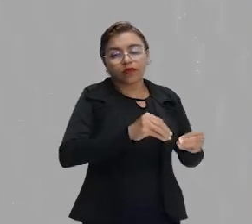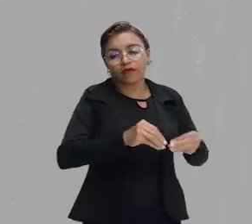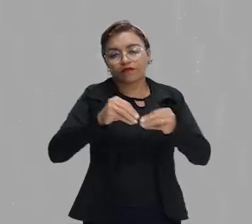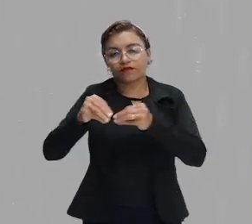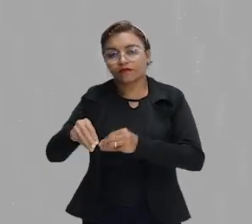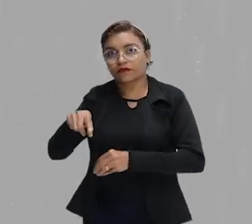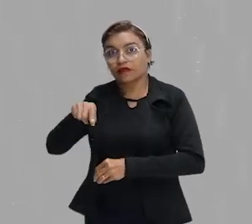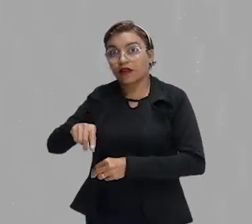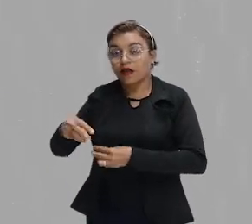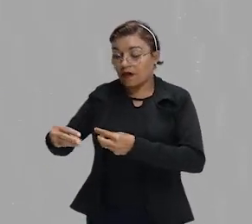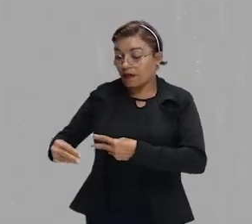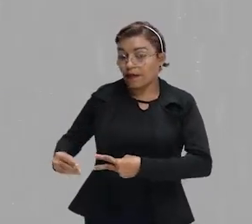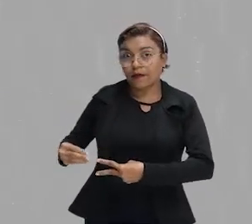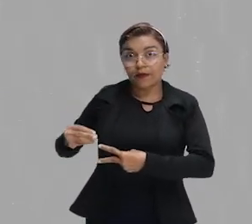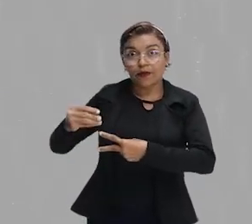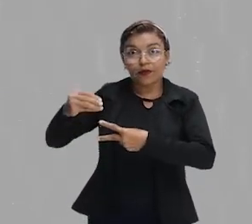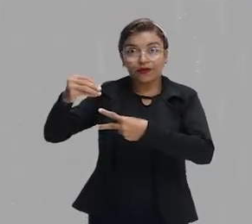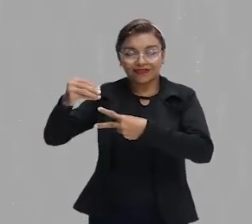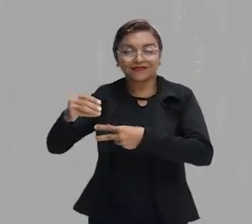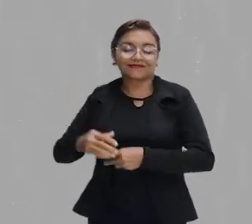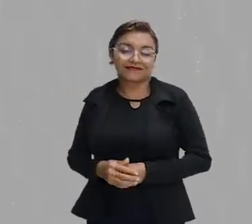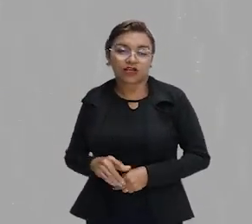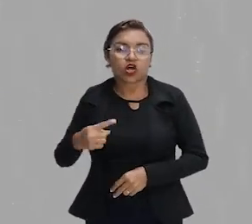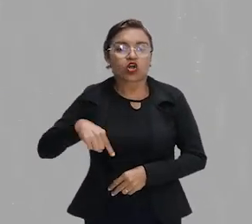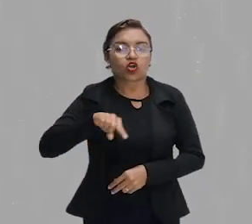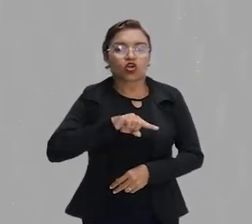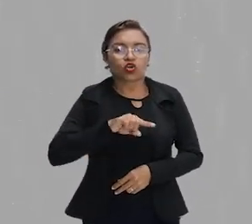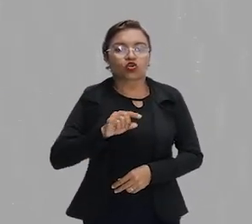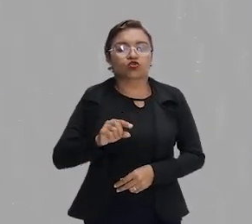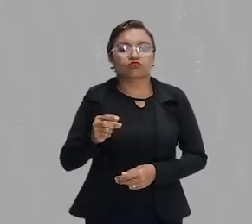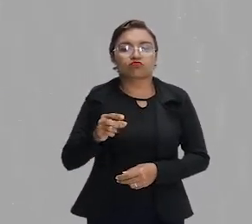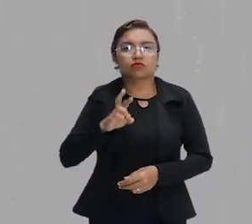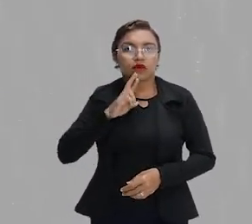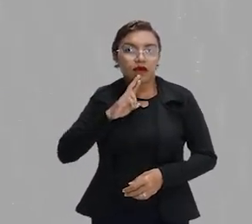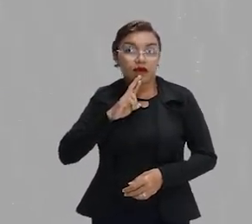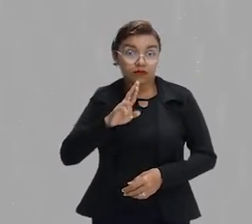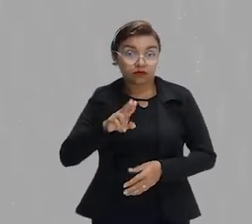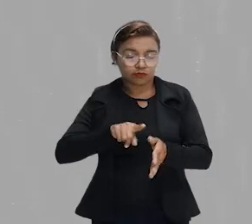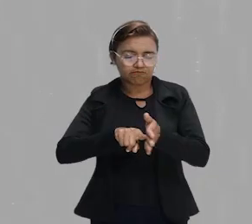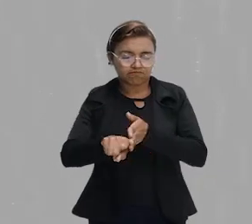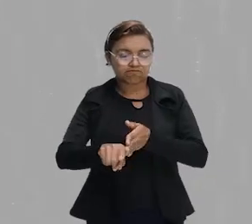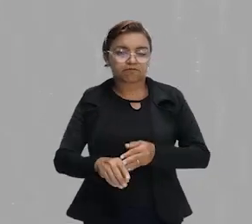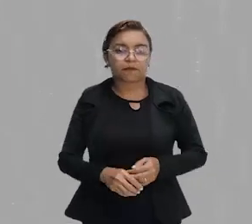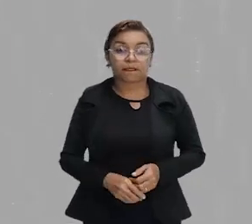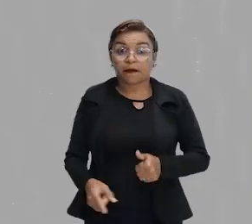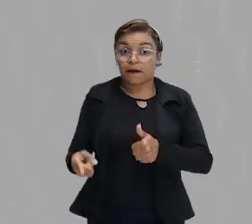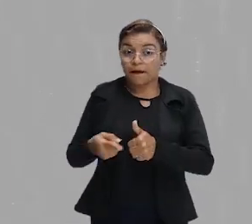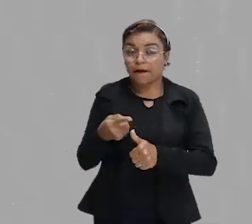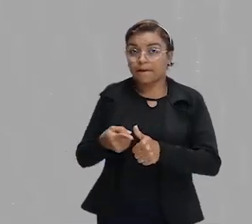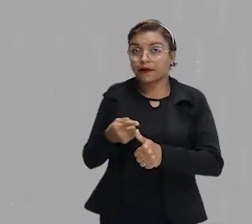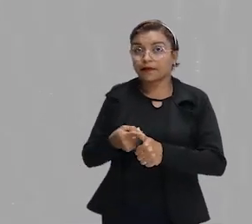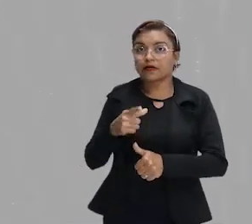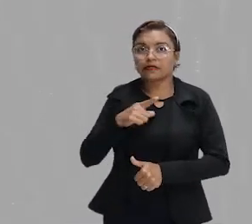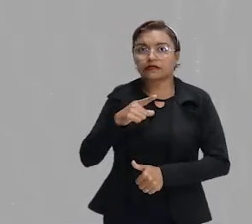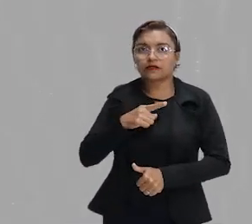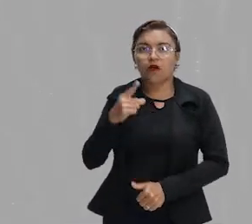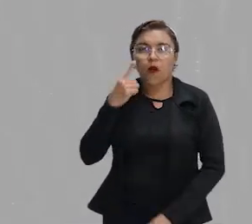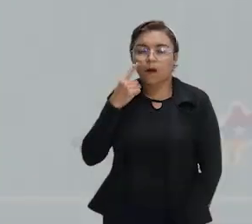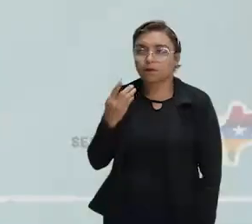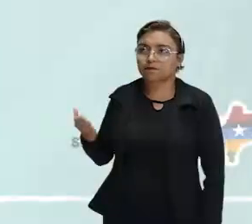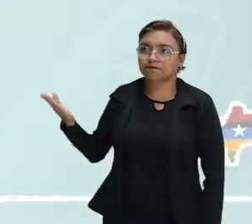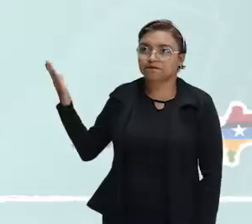formato de proteína. E agora nós vamos resolver algumas questões. A primeira questão, perceba só, ela diz o